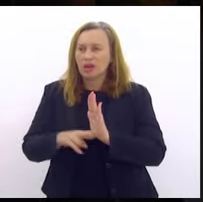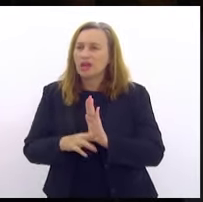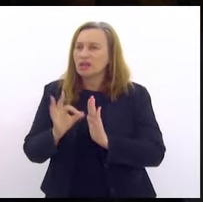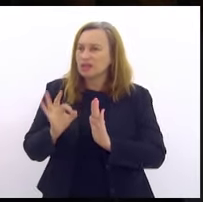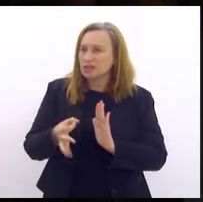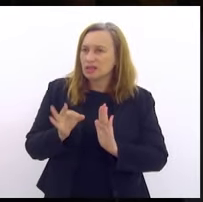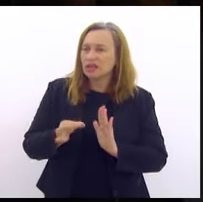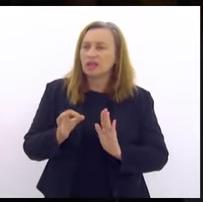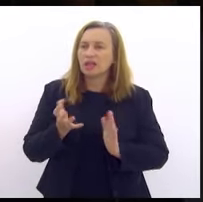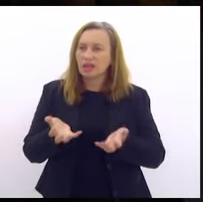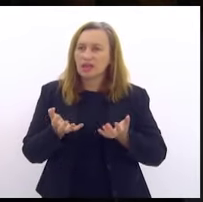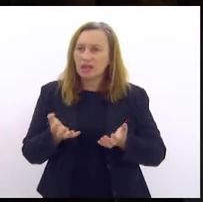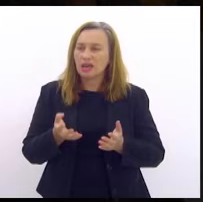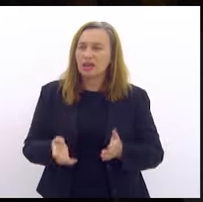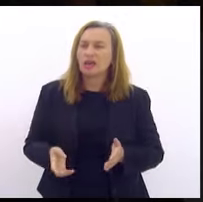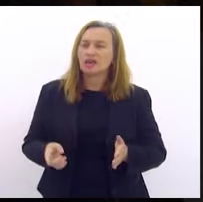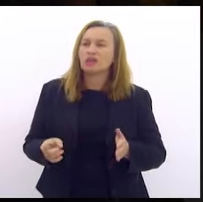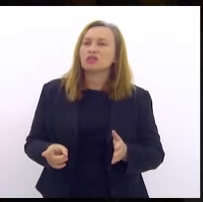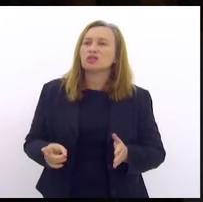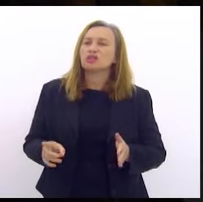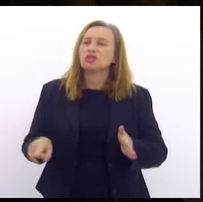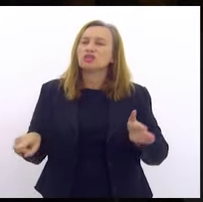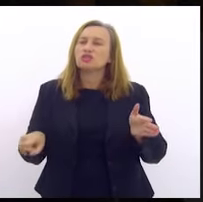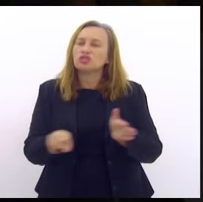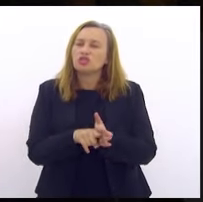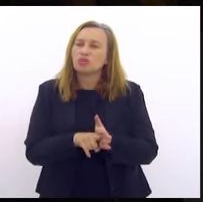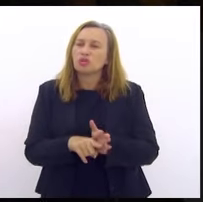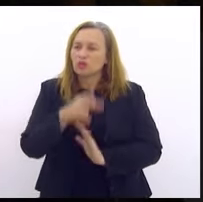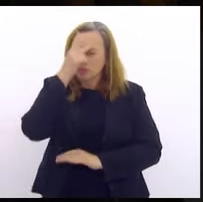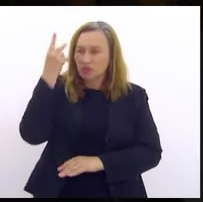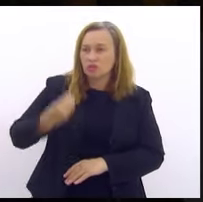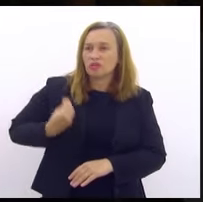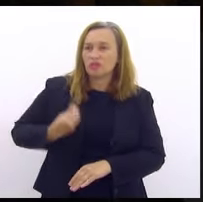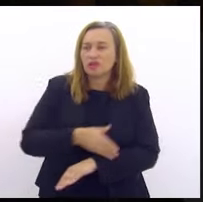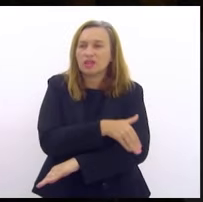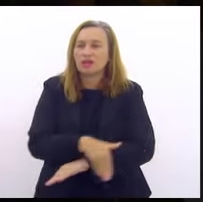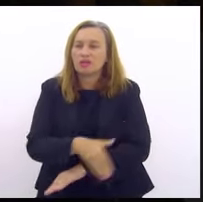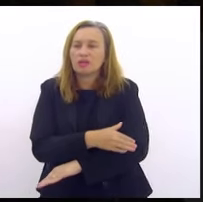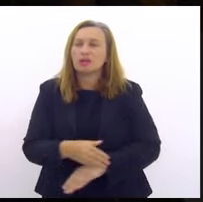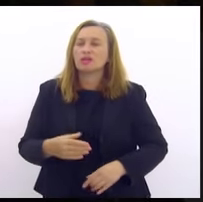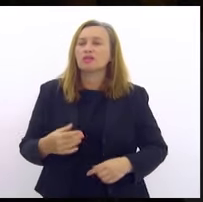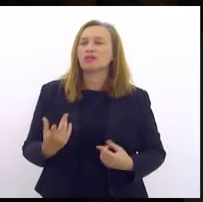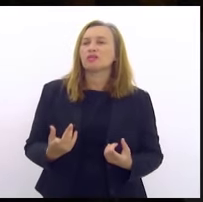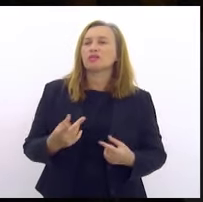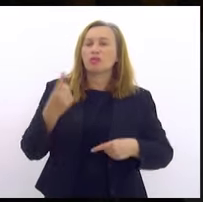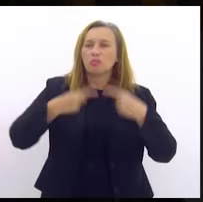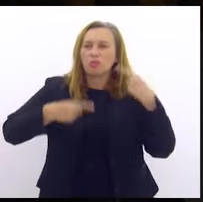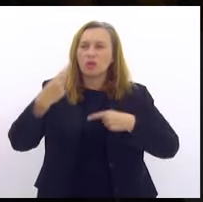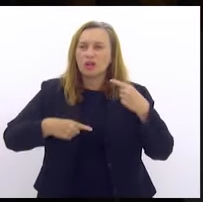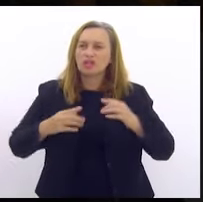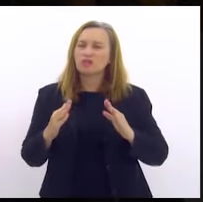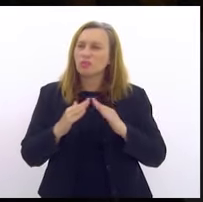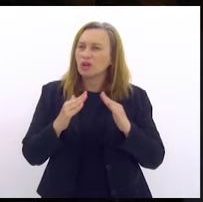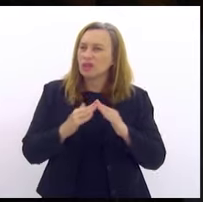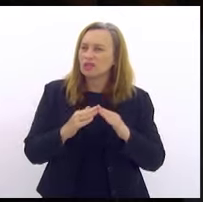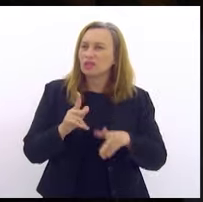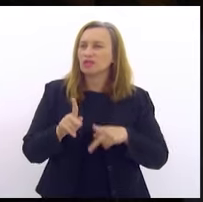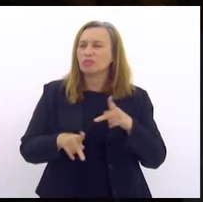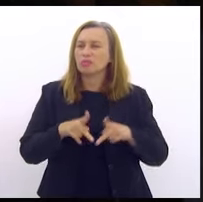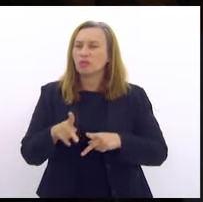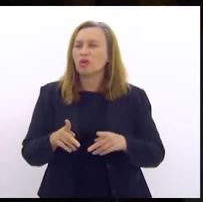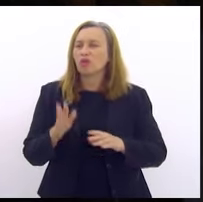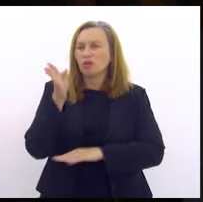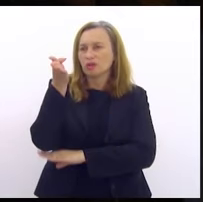Ele quer estimular a redução da população em situação de rua, faça uma política de habitação popular, faça uma política de hotel